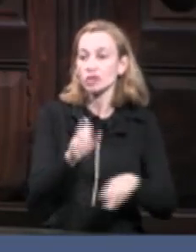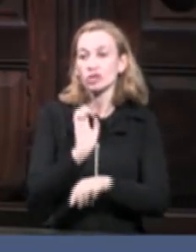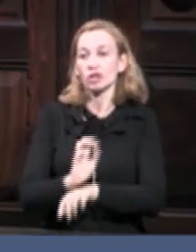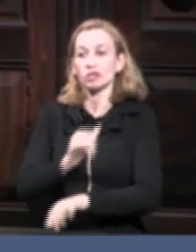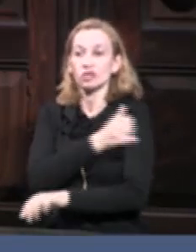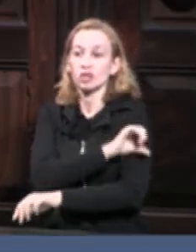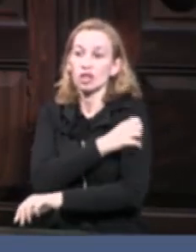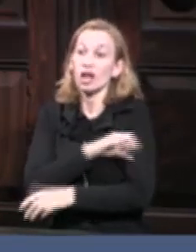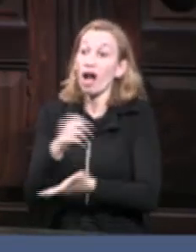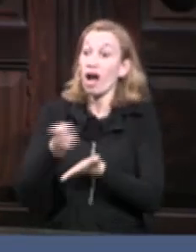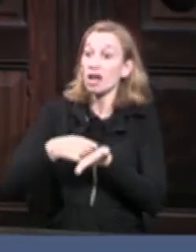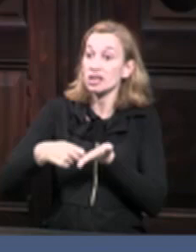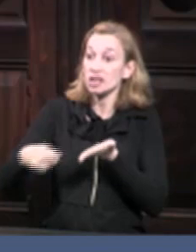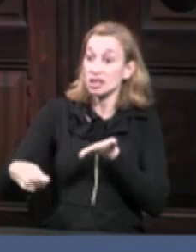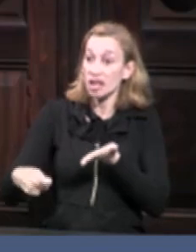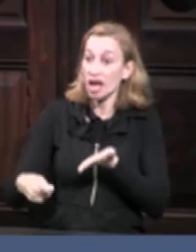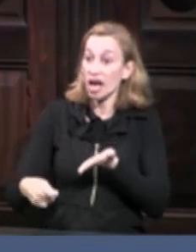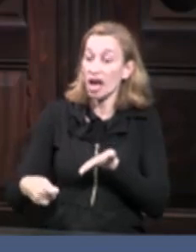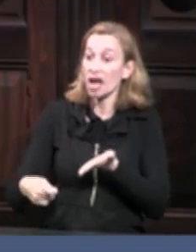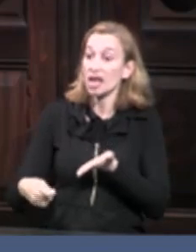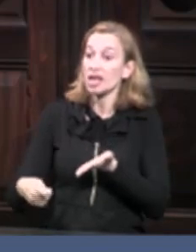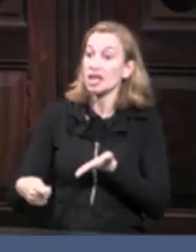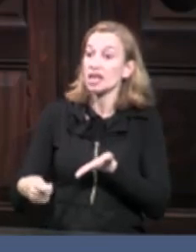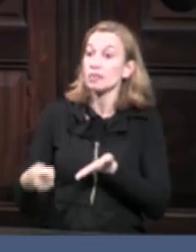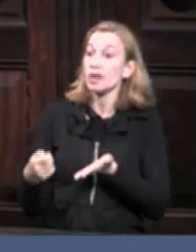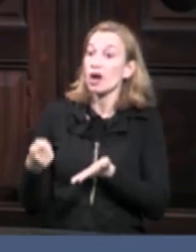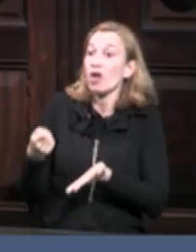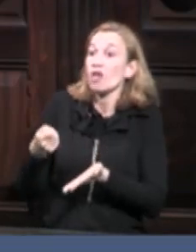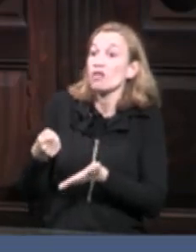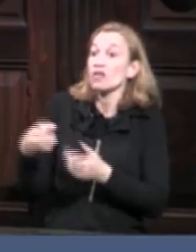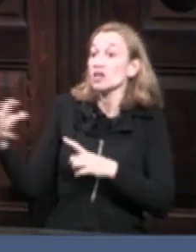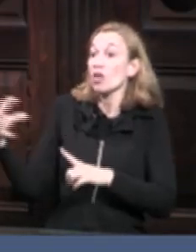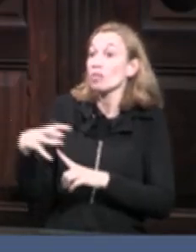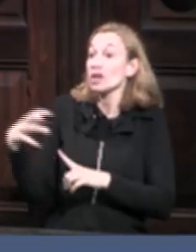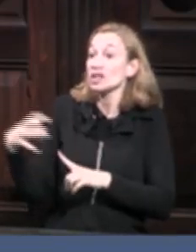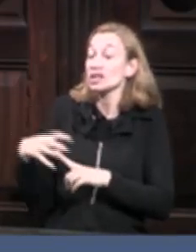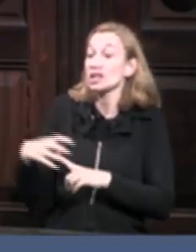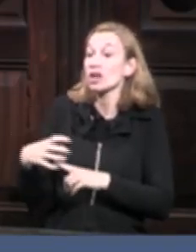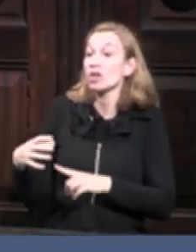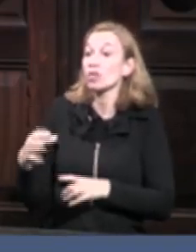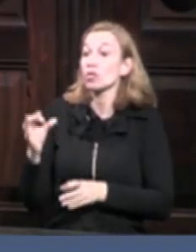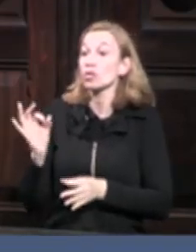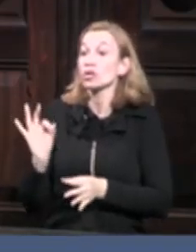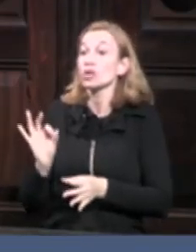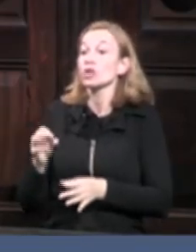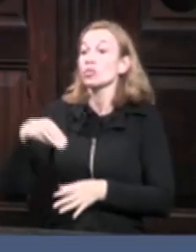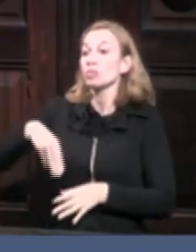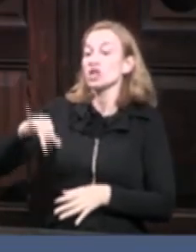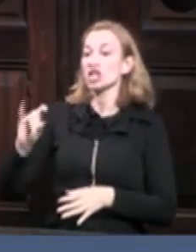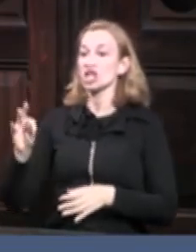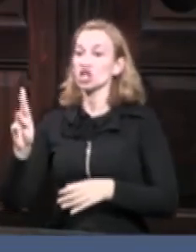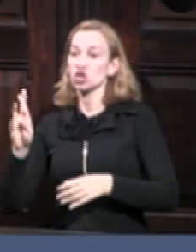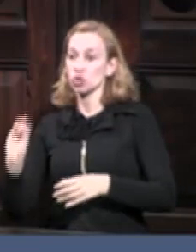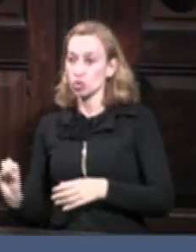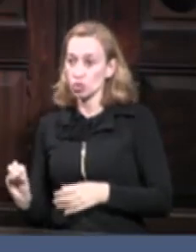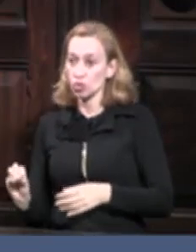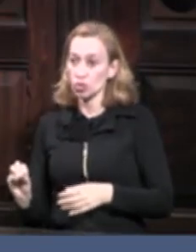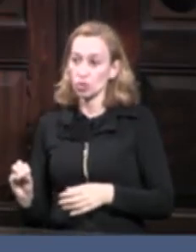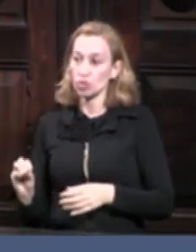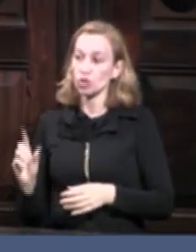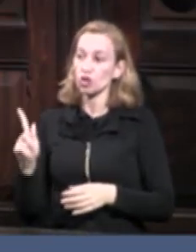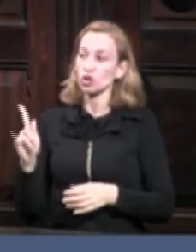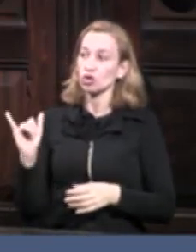que o ministro Gilmar Mendes possa dar uma decisão favorável. Igualmente fez o Tribunal de Justiça